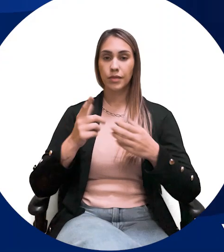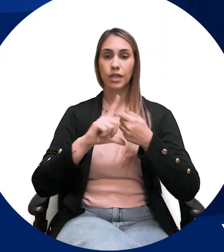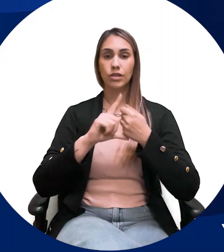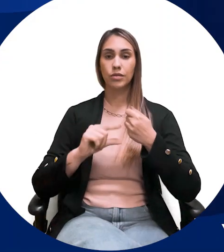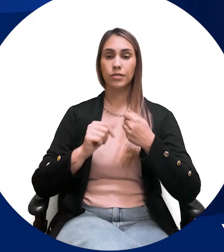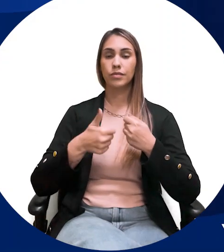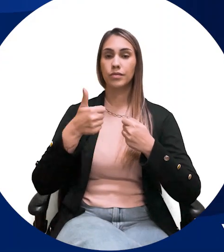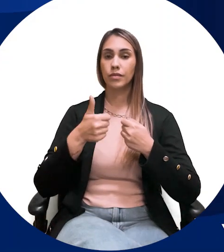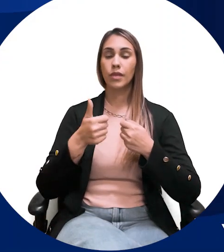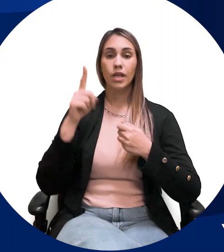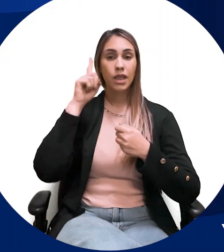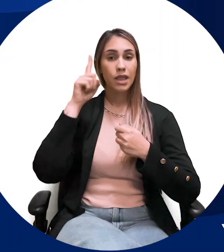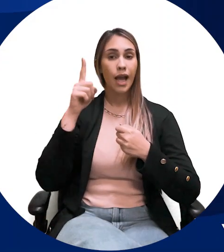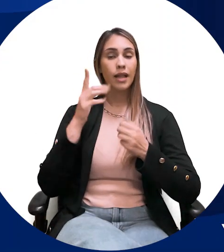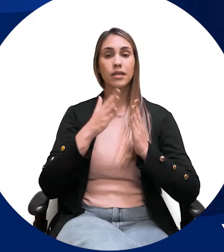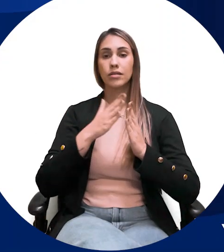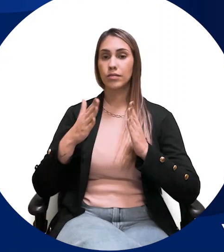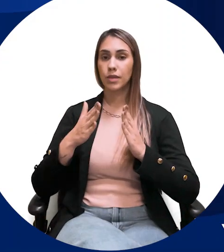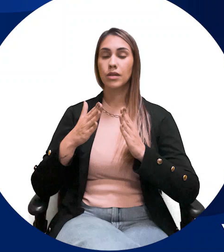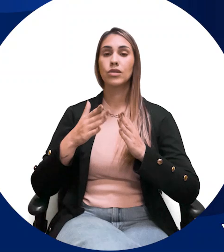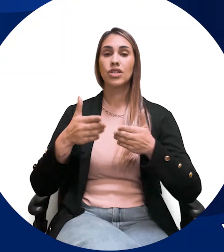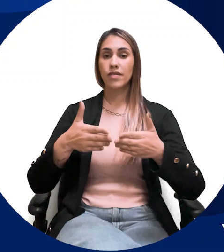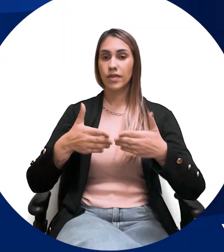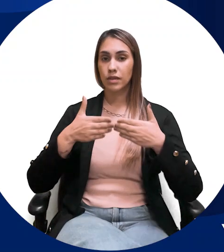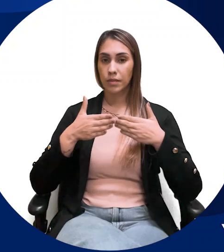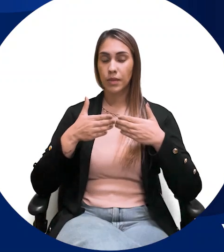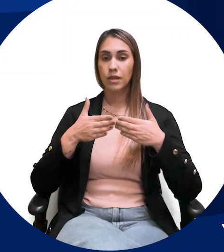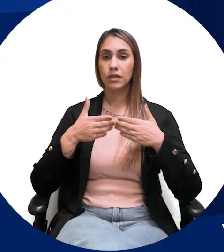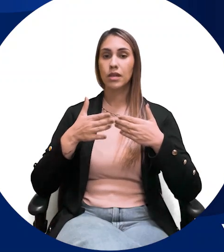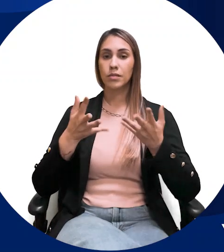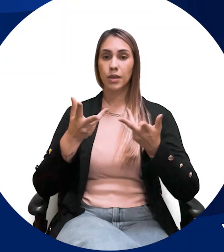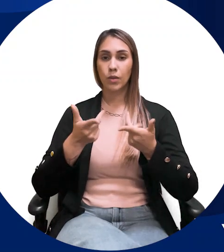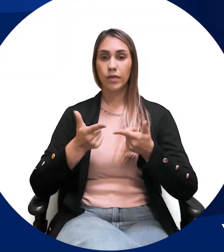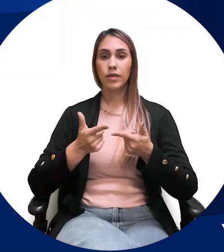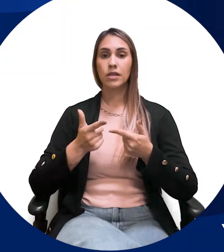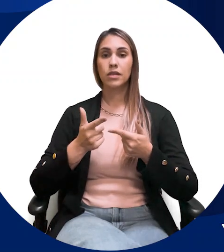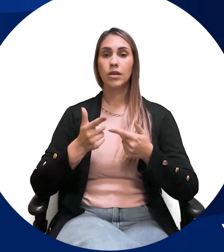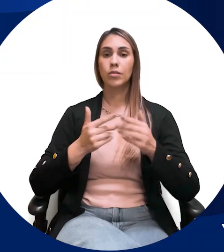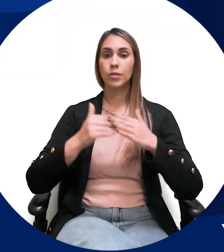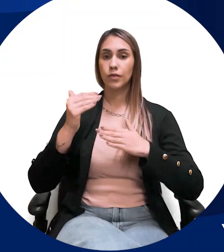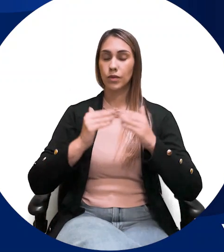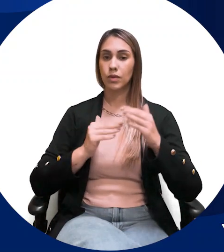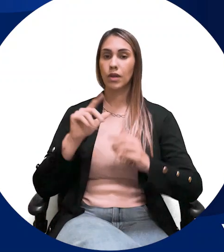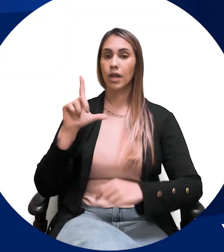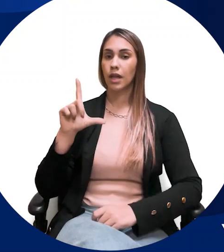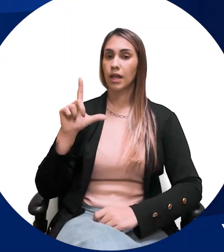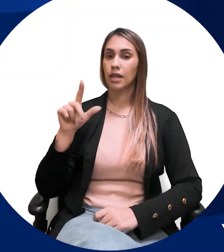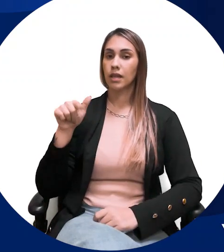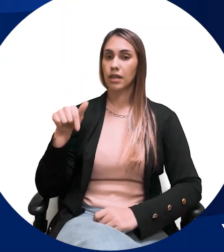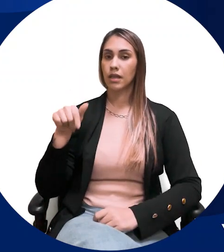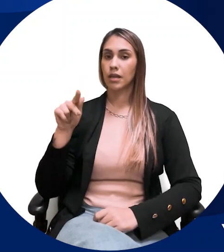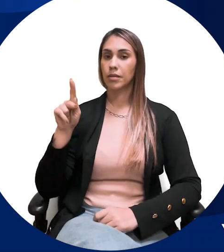Resolve. Artigo 1º. Estabelecer prazos e critérios para concessão de afastamento da licença para qualificação profissional,